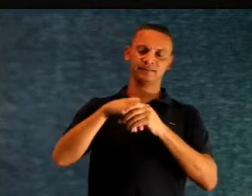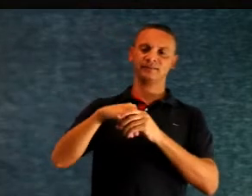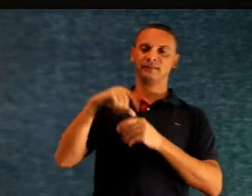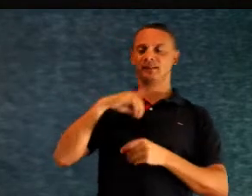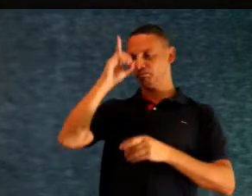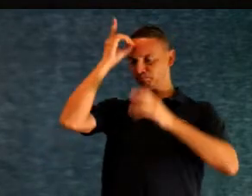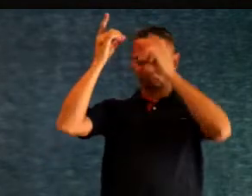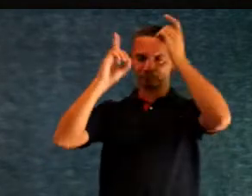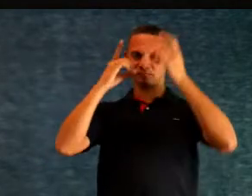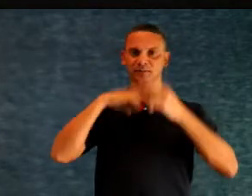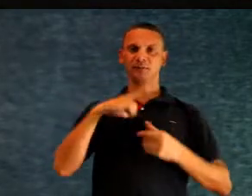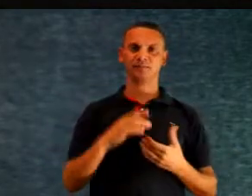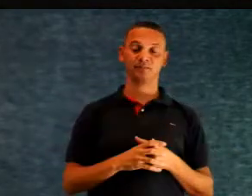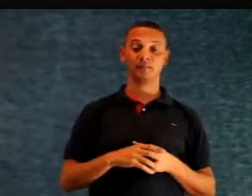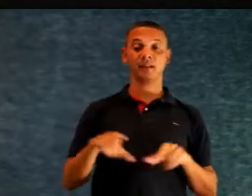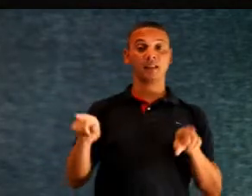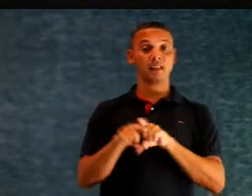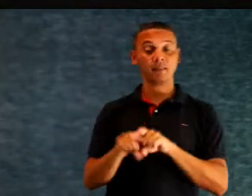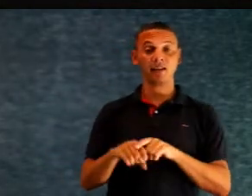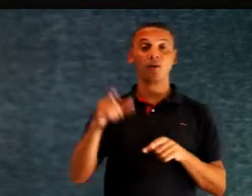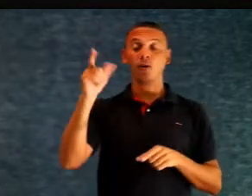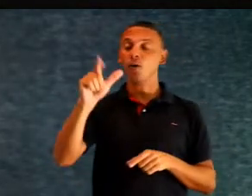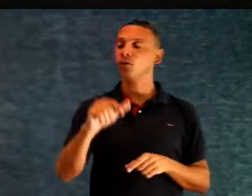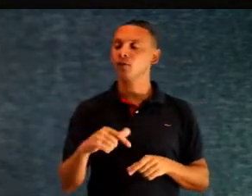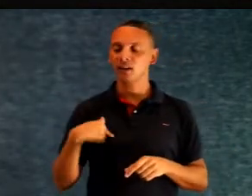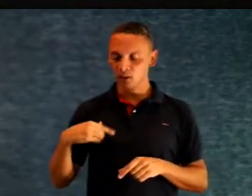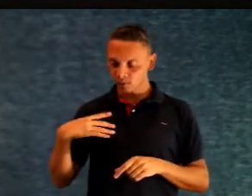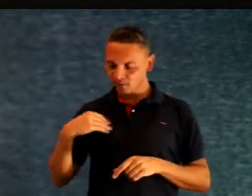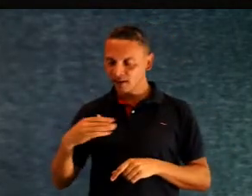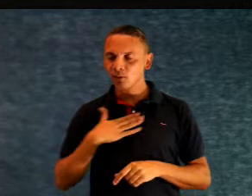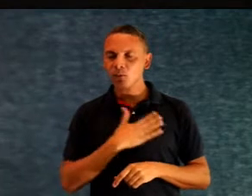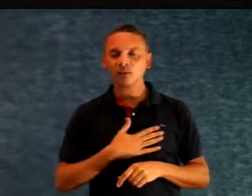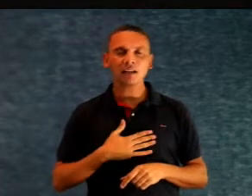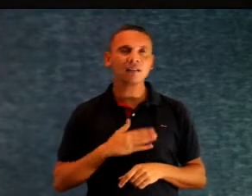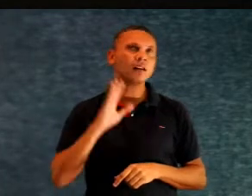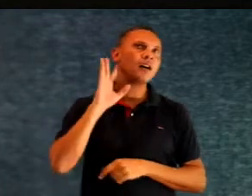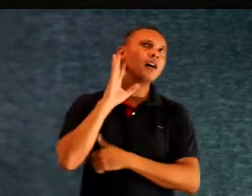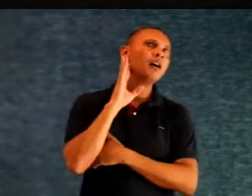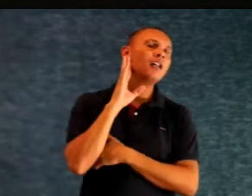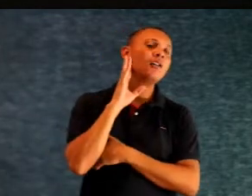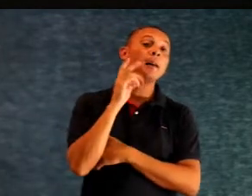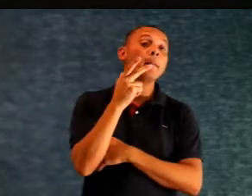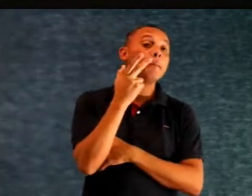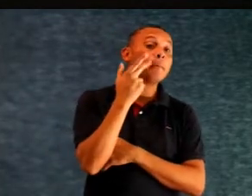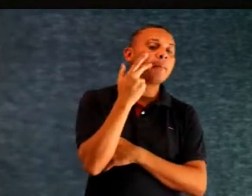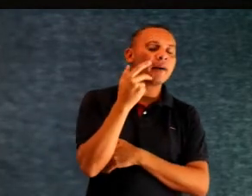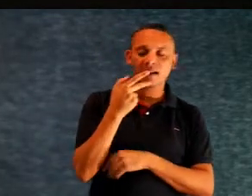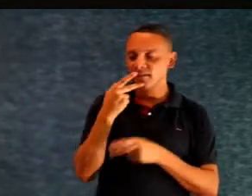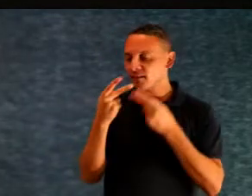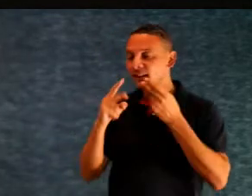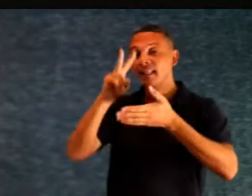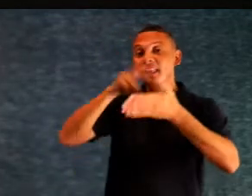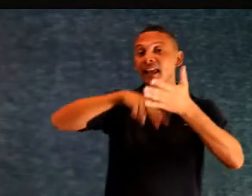do coração, cuore, né? Quando eu não estava ainda alfabetizado. É um famosíssimo livro